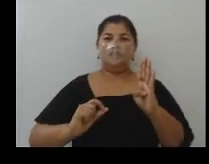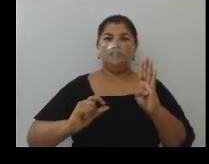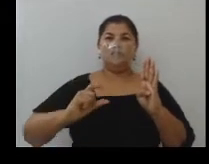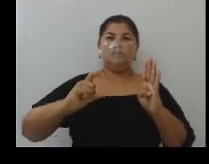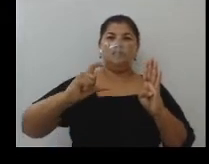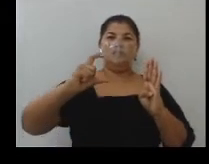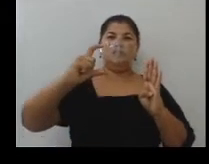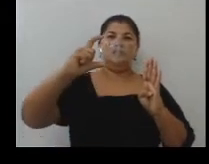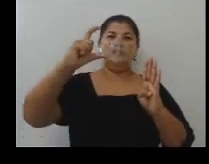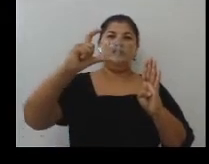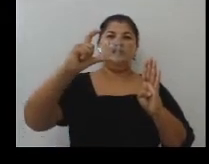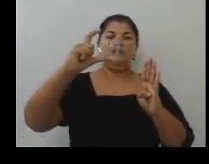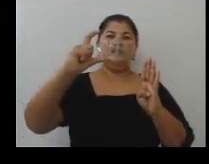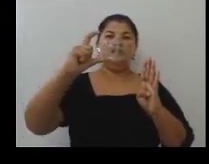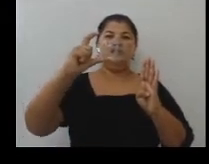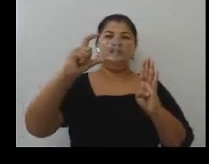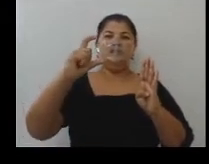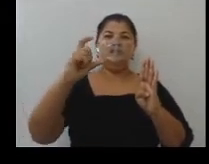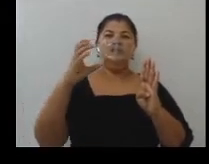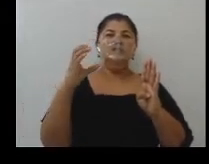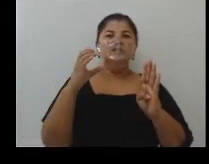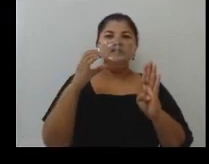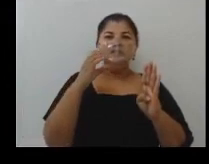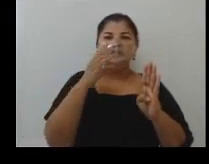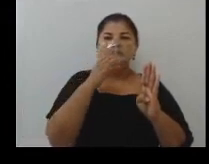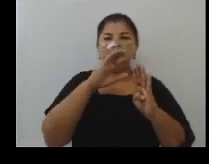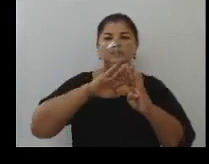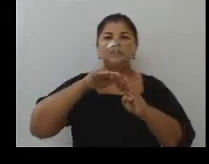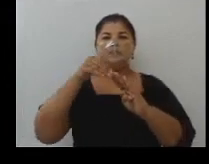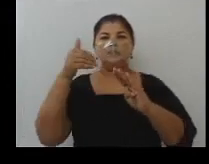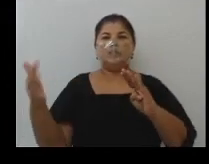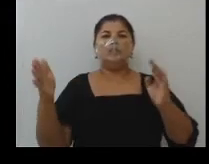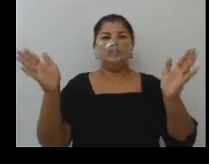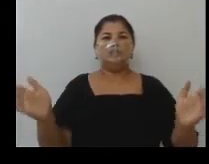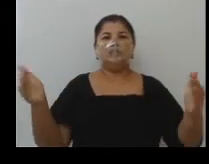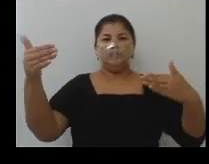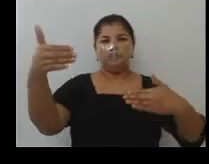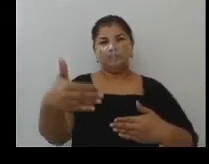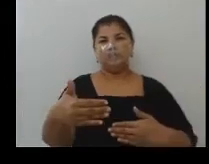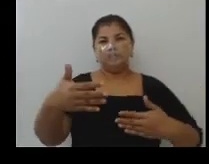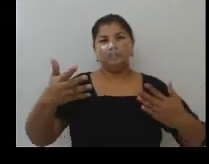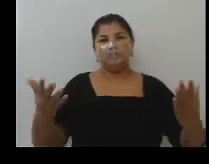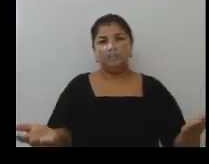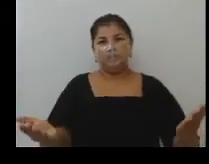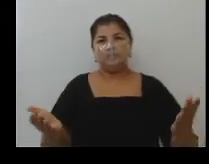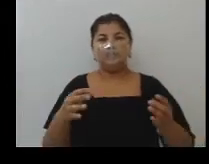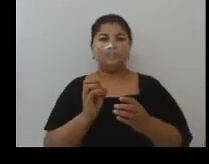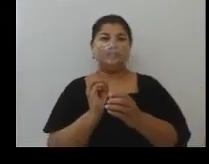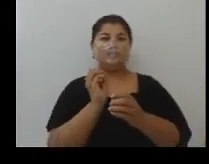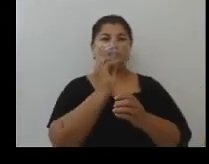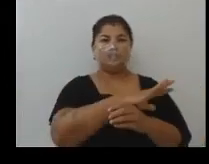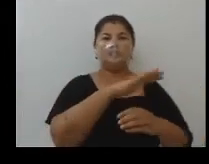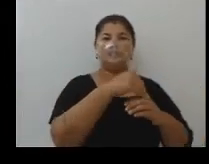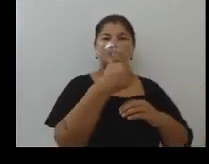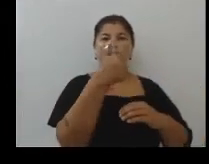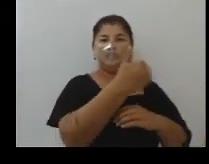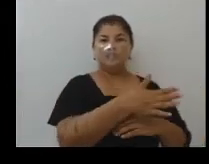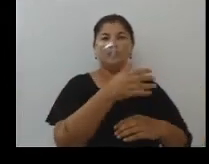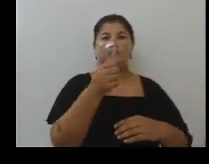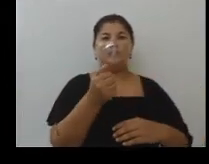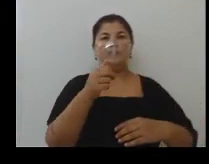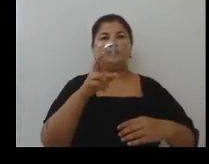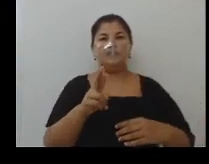de condução térmica para fora do cômodo. Na verdade, quem joga a taxa fora do cômodo